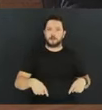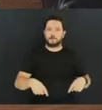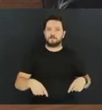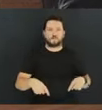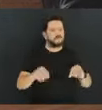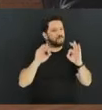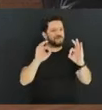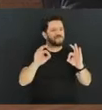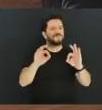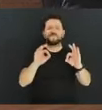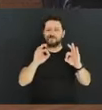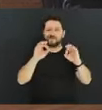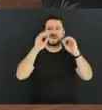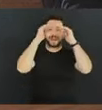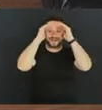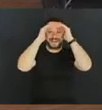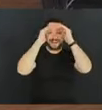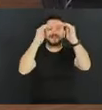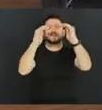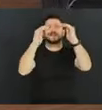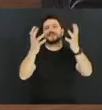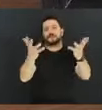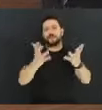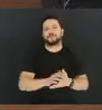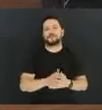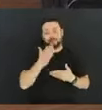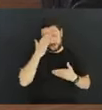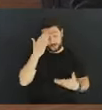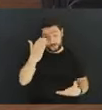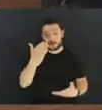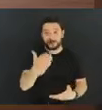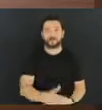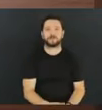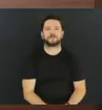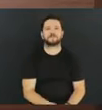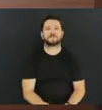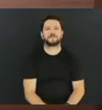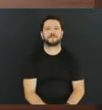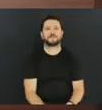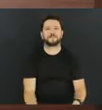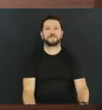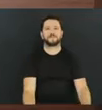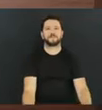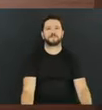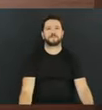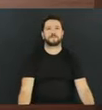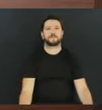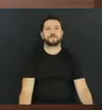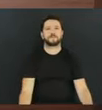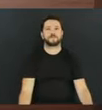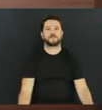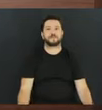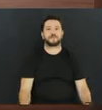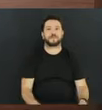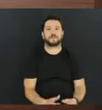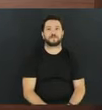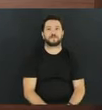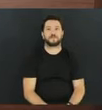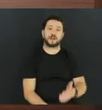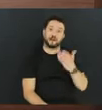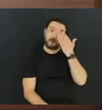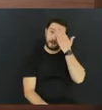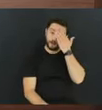respeito. Isso que eu posso dizer. Muito obrigado por estarem aqui hoje. Obrigado. Agradecemos, então, a participação da senhora Regina